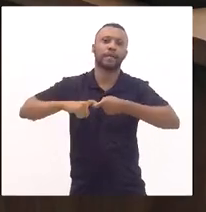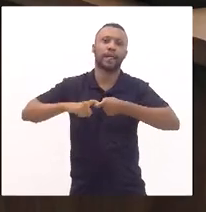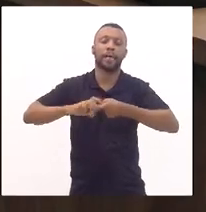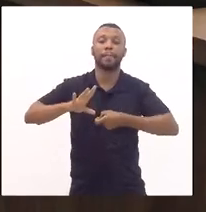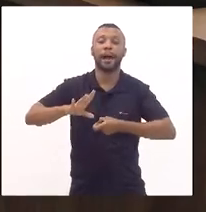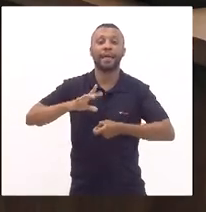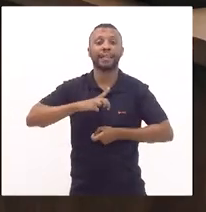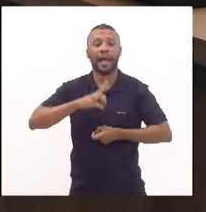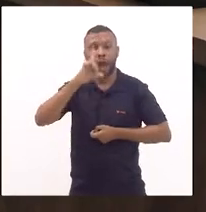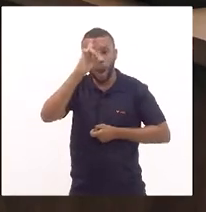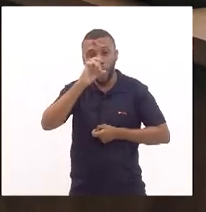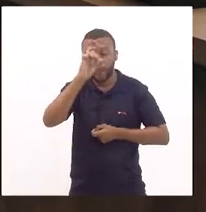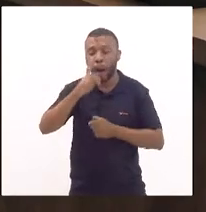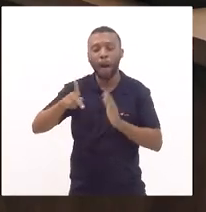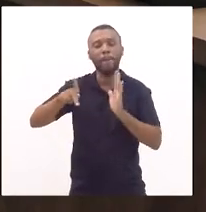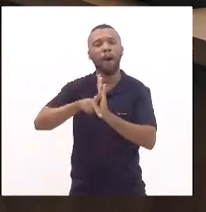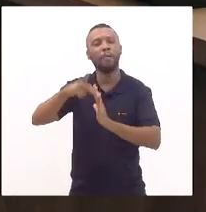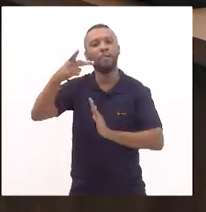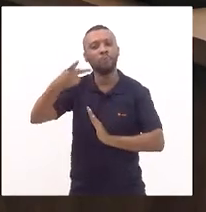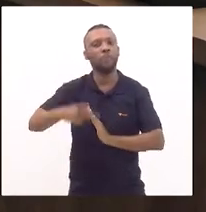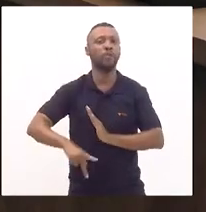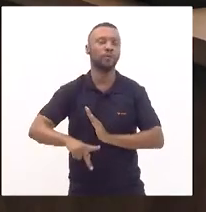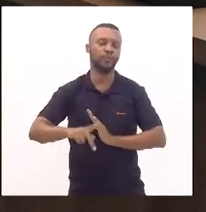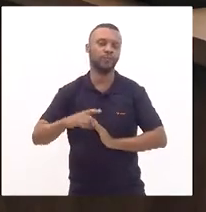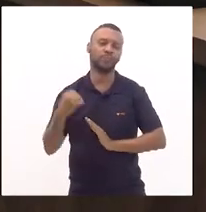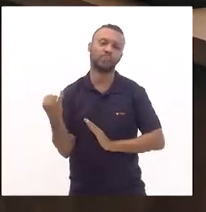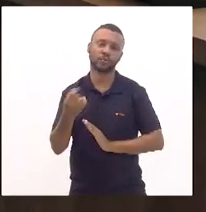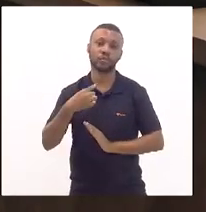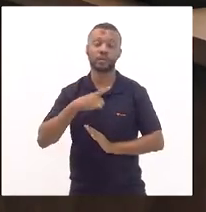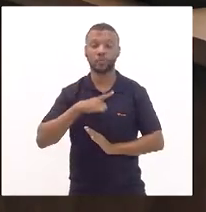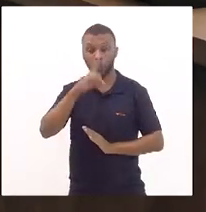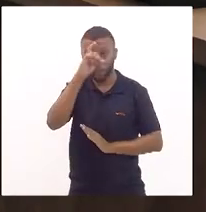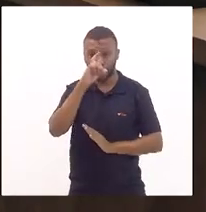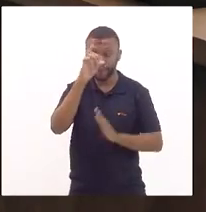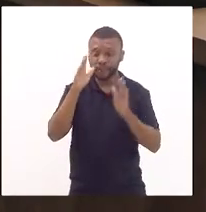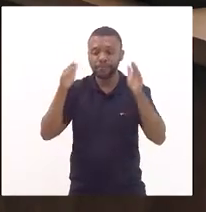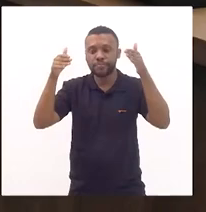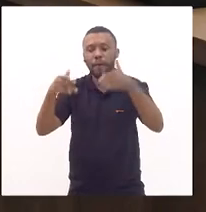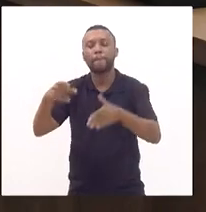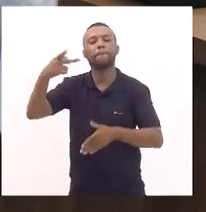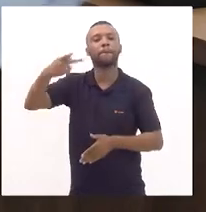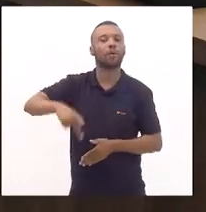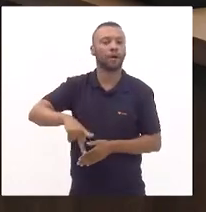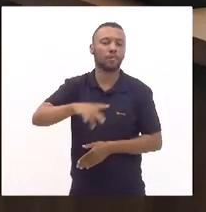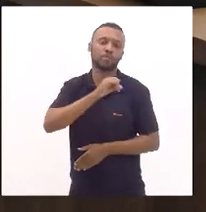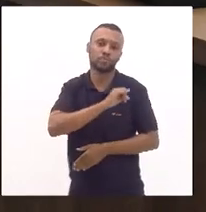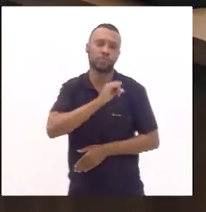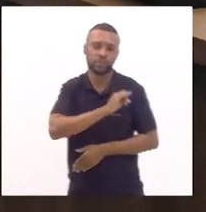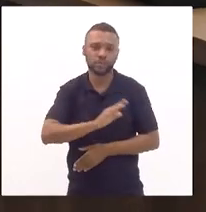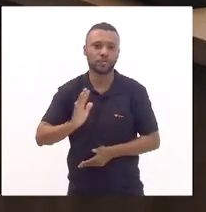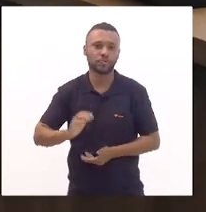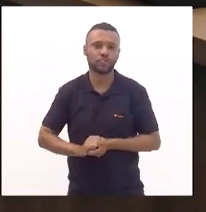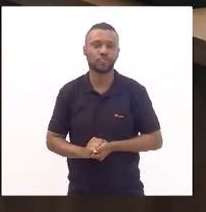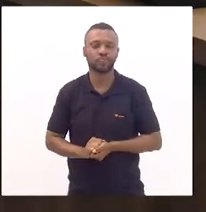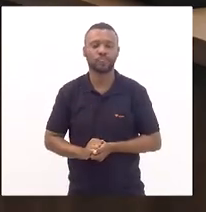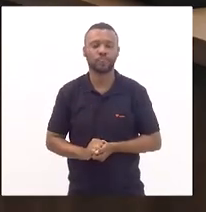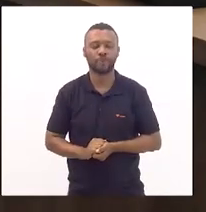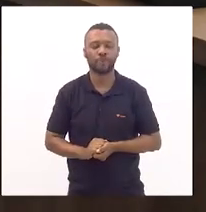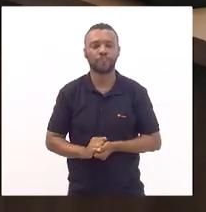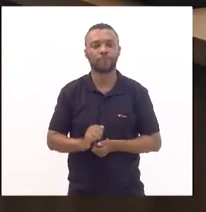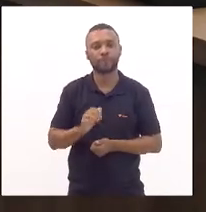hospital próprio. Então, é importante a gente ter hospital próprio do estado do Rio de Janeiro, na